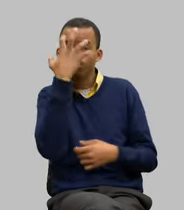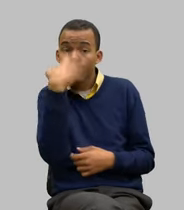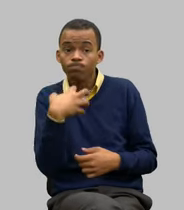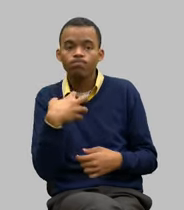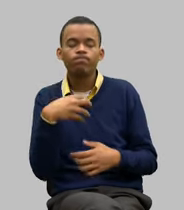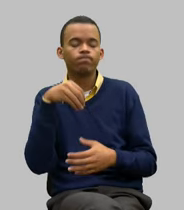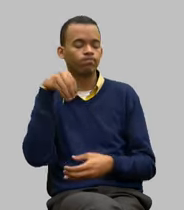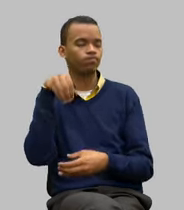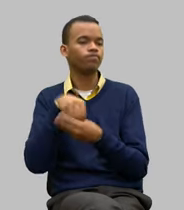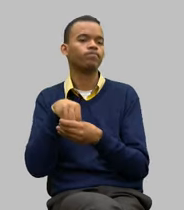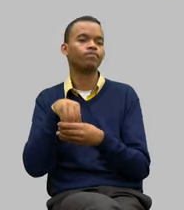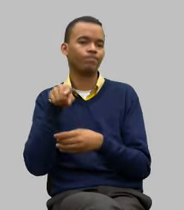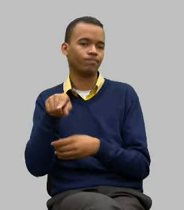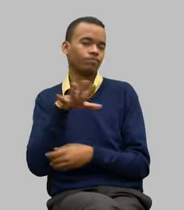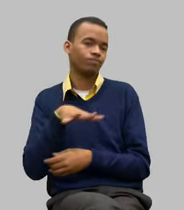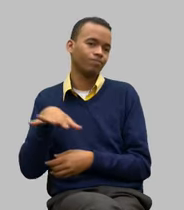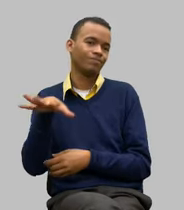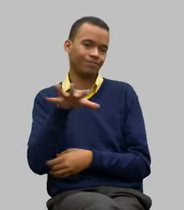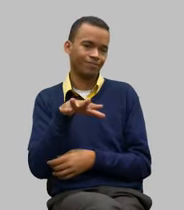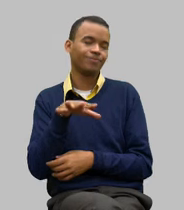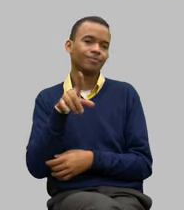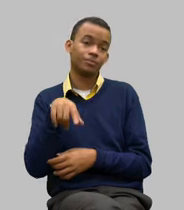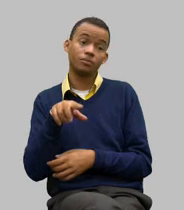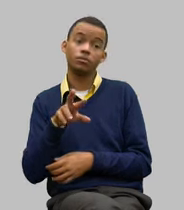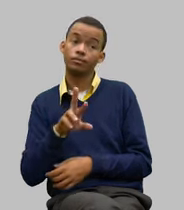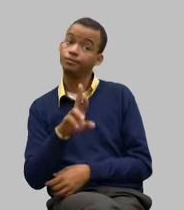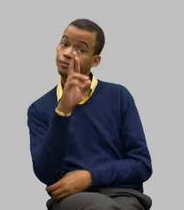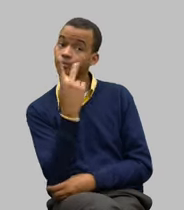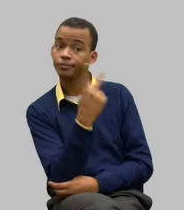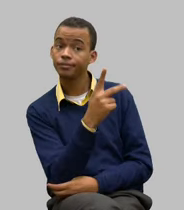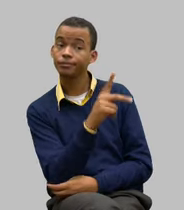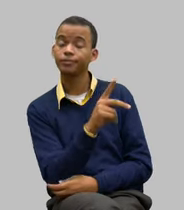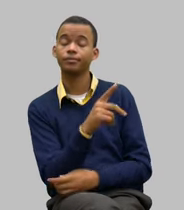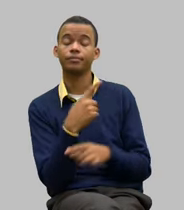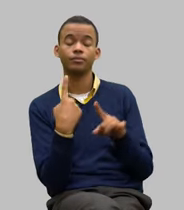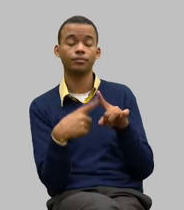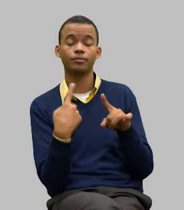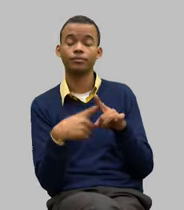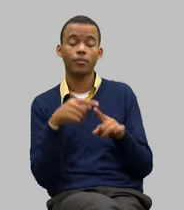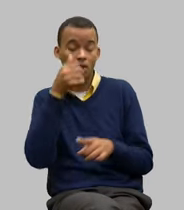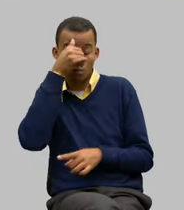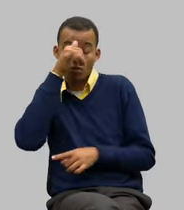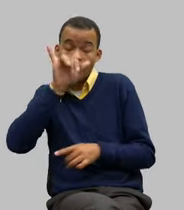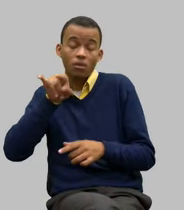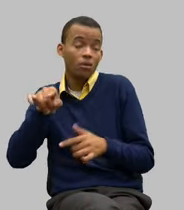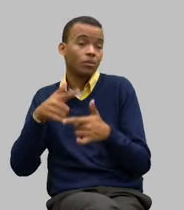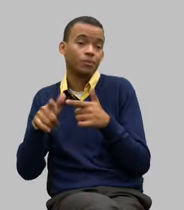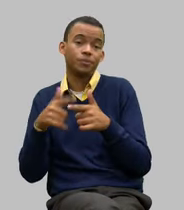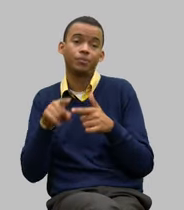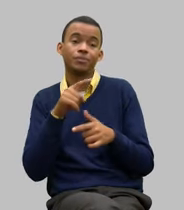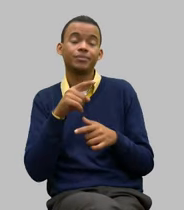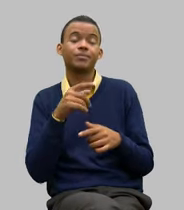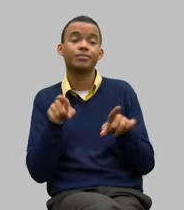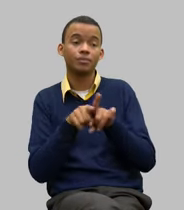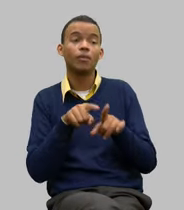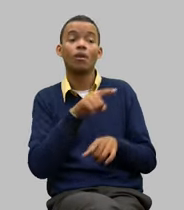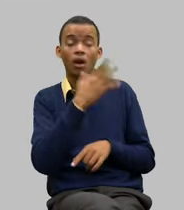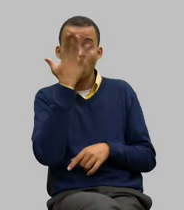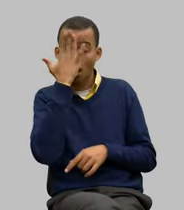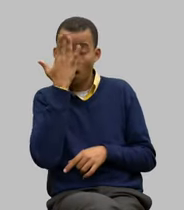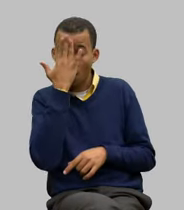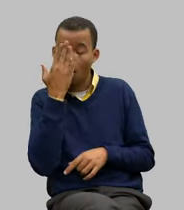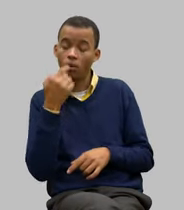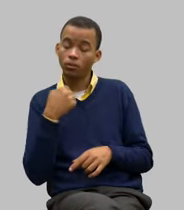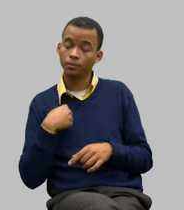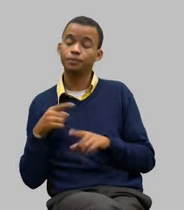desta subpasta que é subordinada ao Senhor eh para que isso não aconteça sim porque o Senhor sabe tanto quanto eu que não